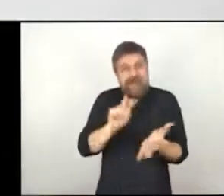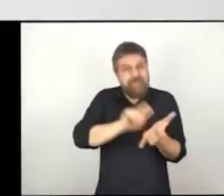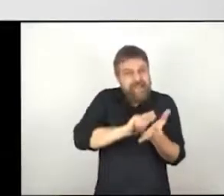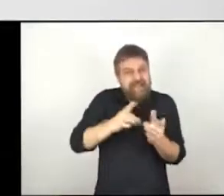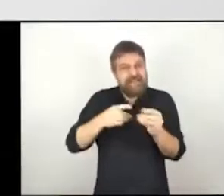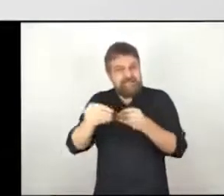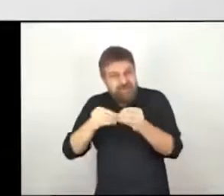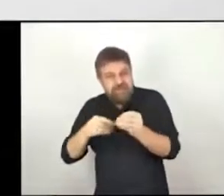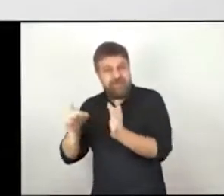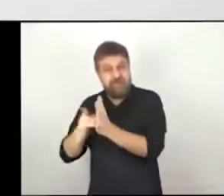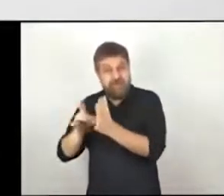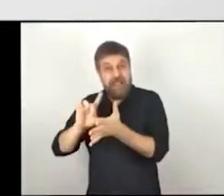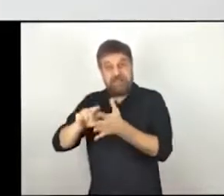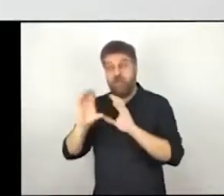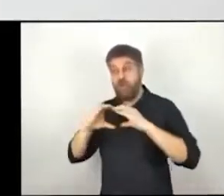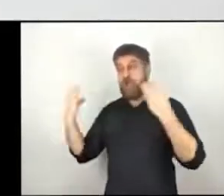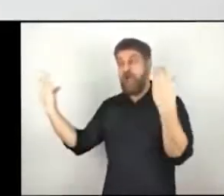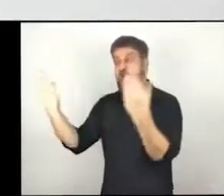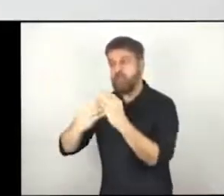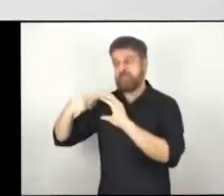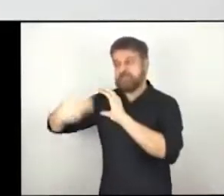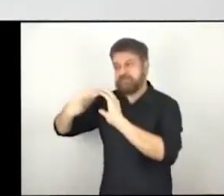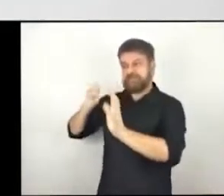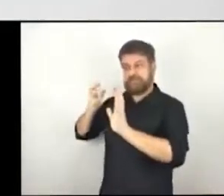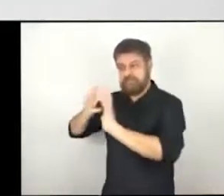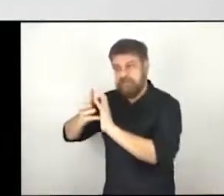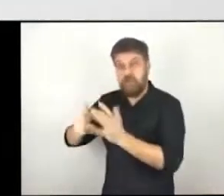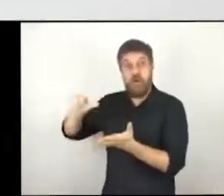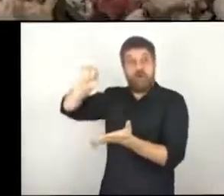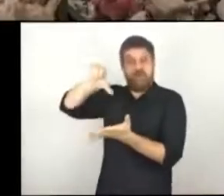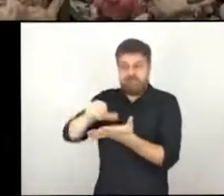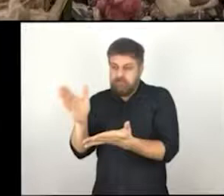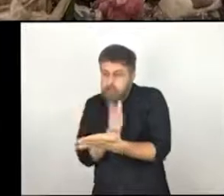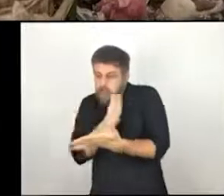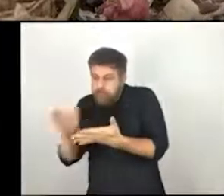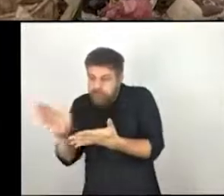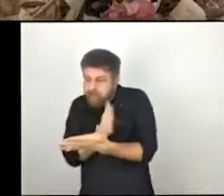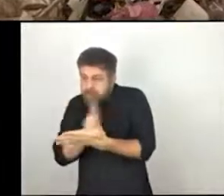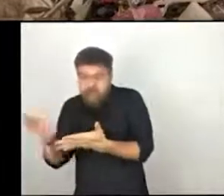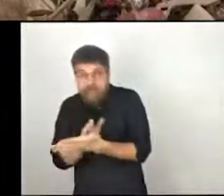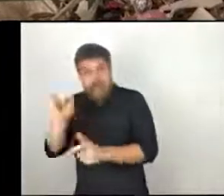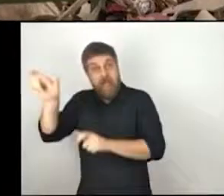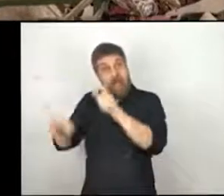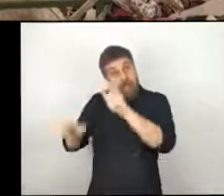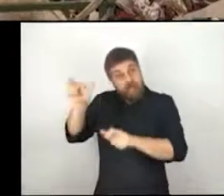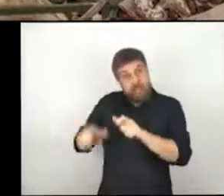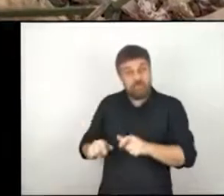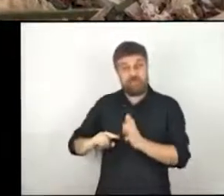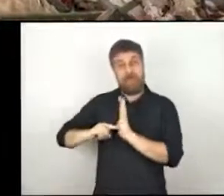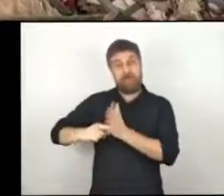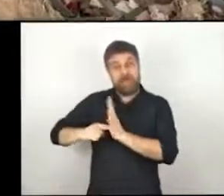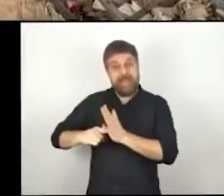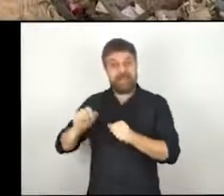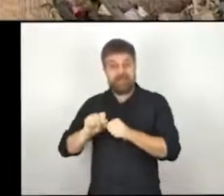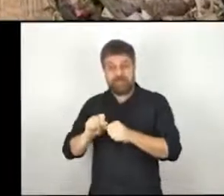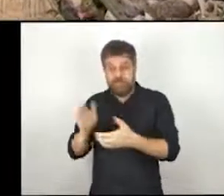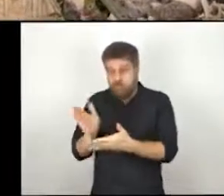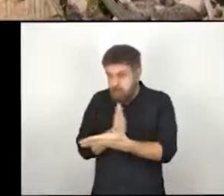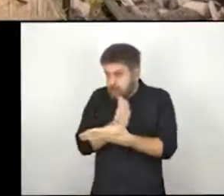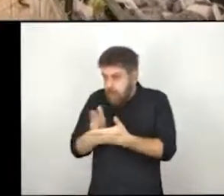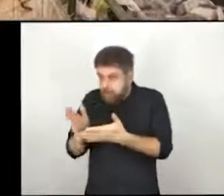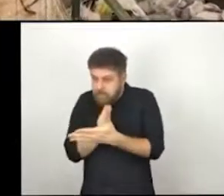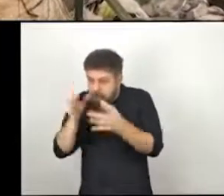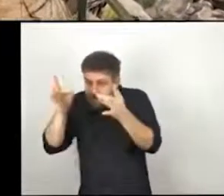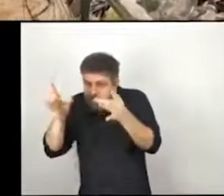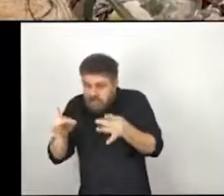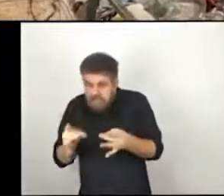coleta seletiva. Depois, vai para uma cooperativa de reciclagem ou uma central de triagem mecanizada, onde pessoas ou máquinas fazem